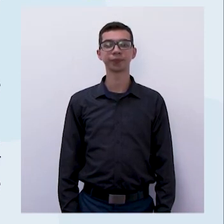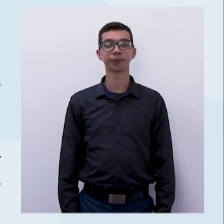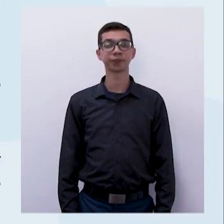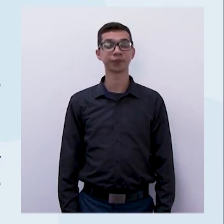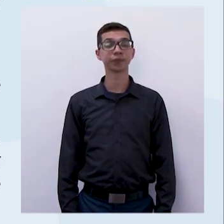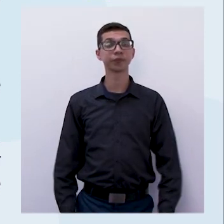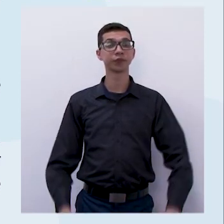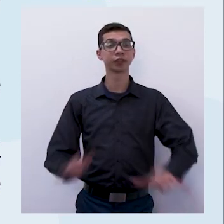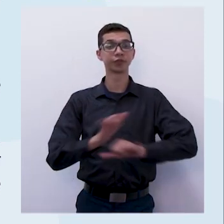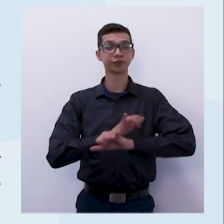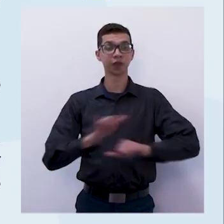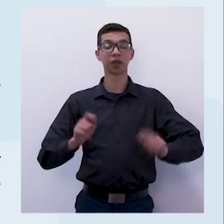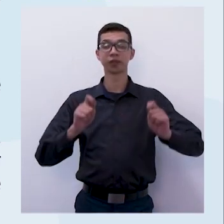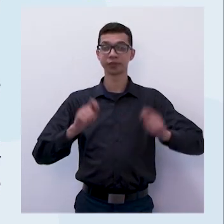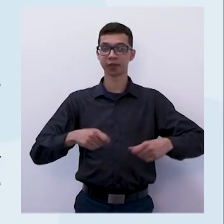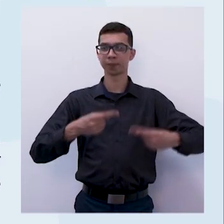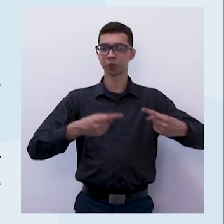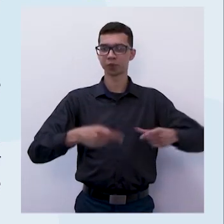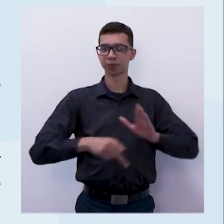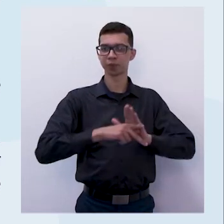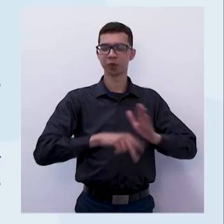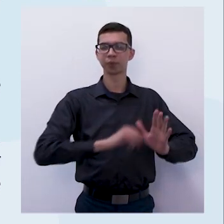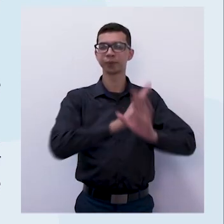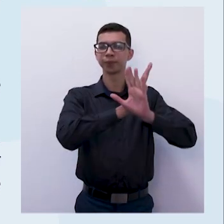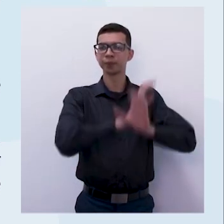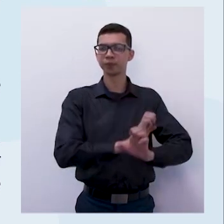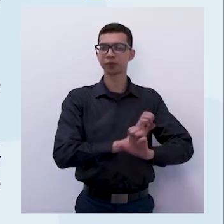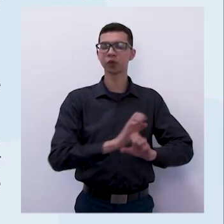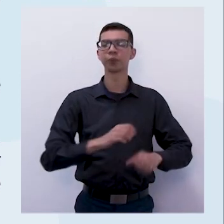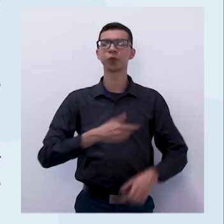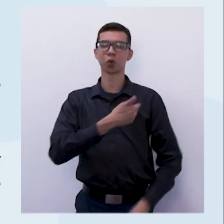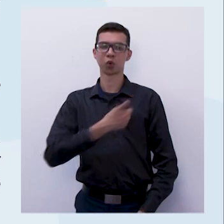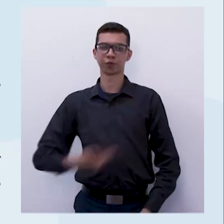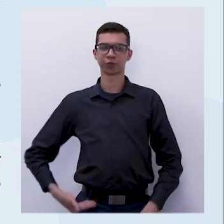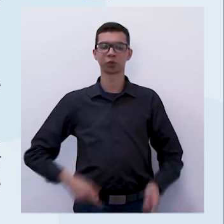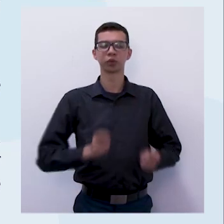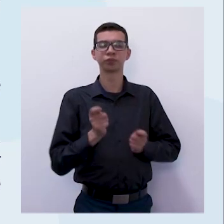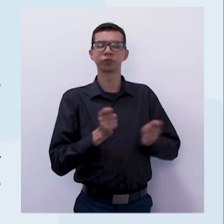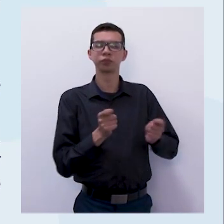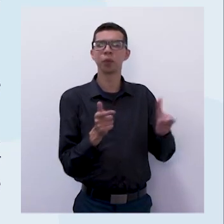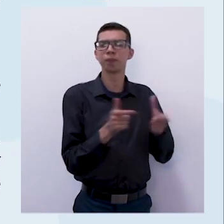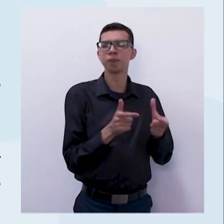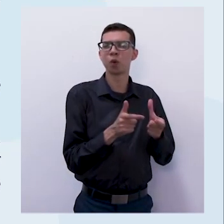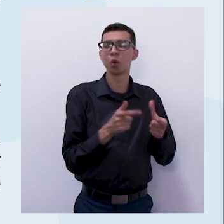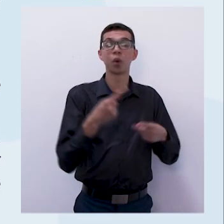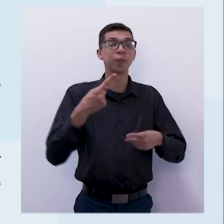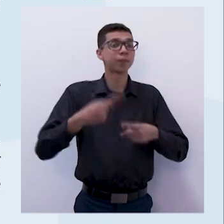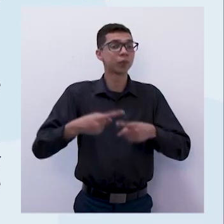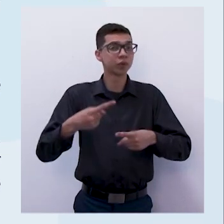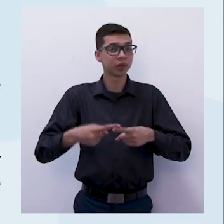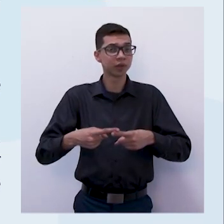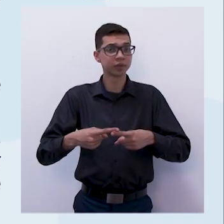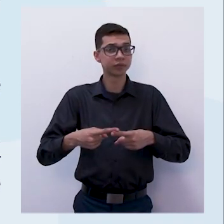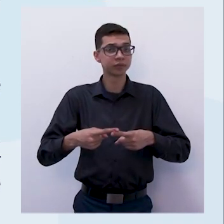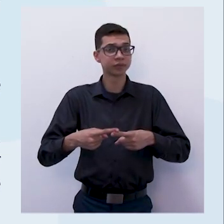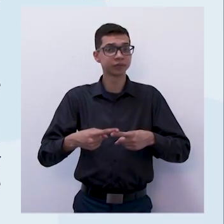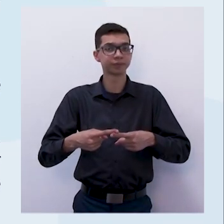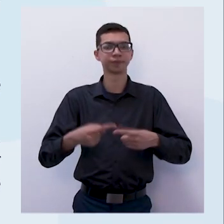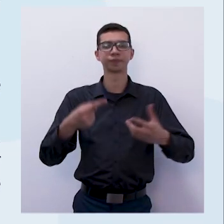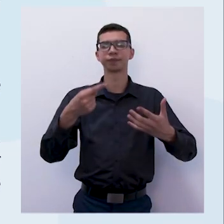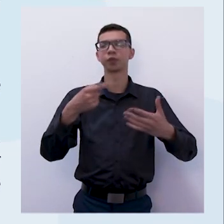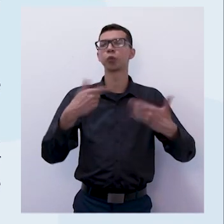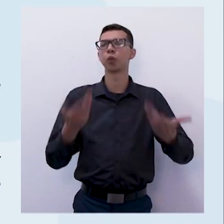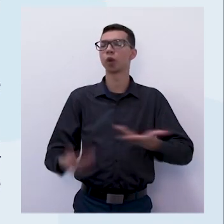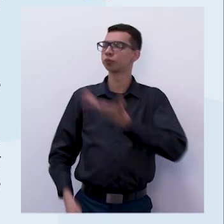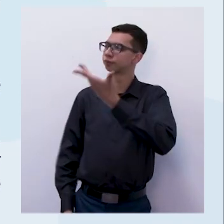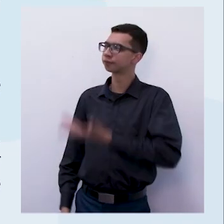sistema político em Esparta era uma oligarquia, pois... Qual das respostas, qual das alternativas está